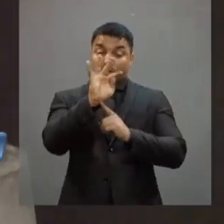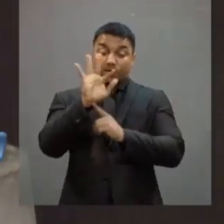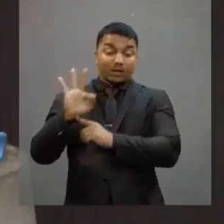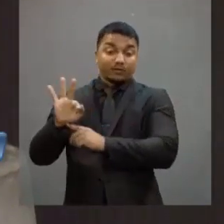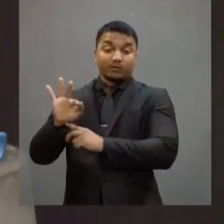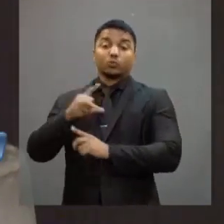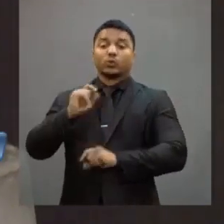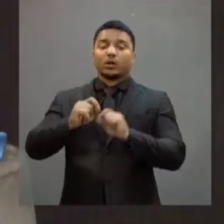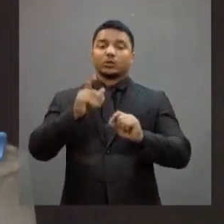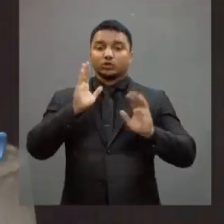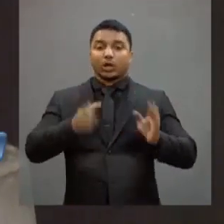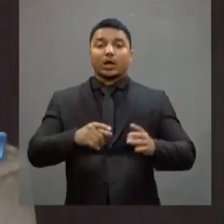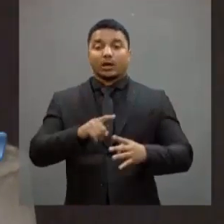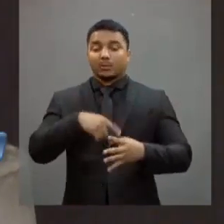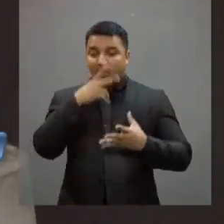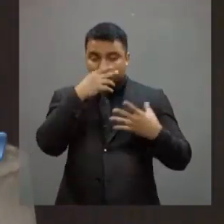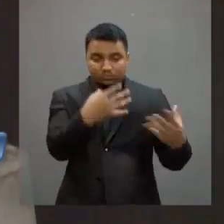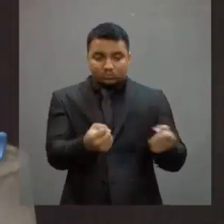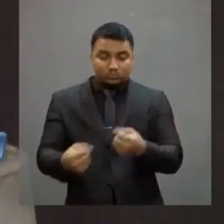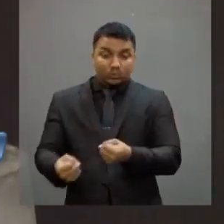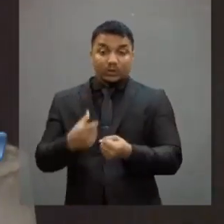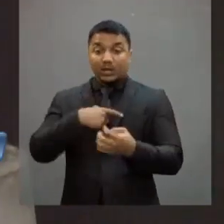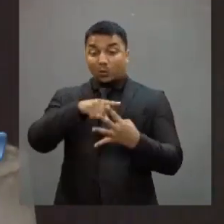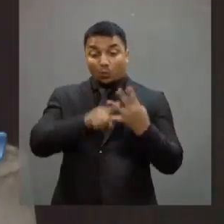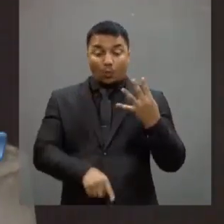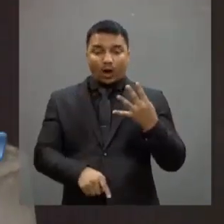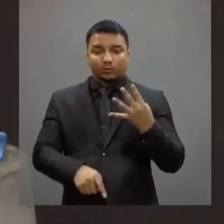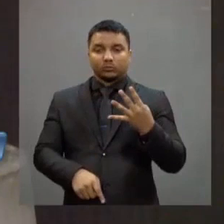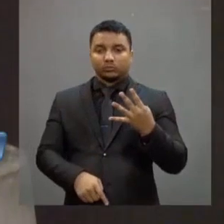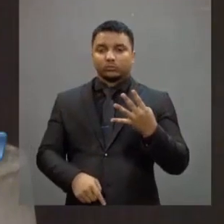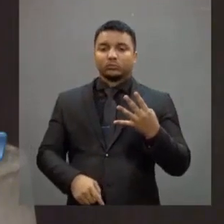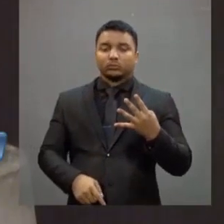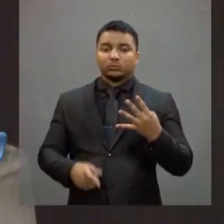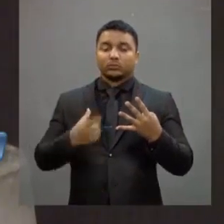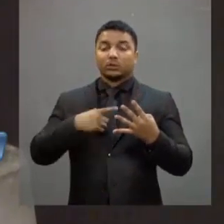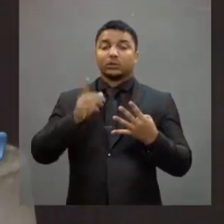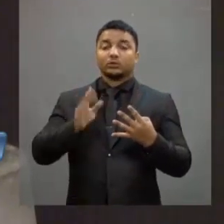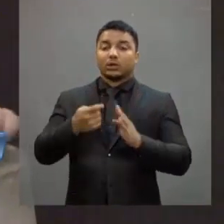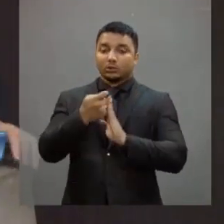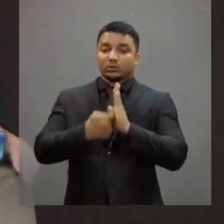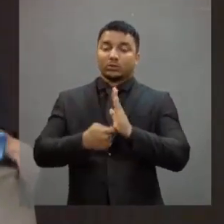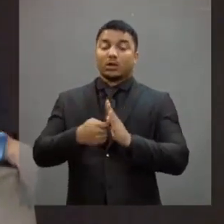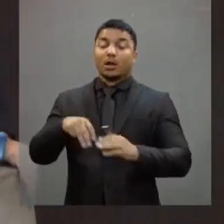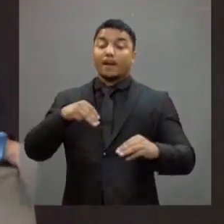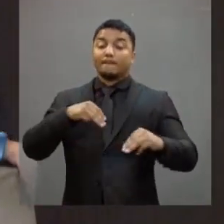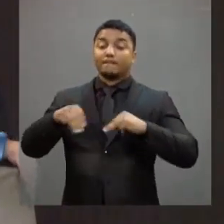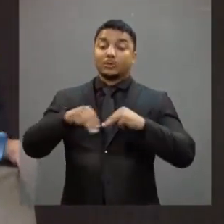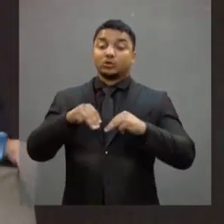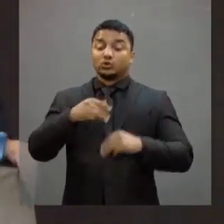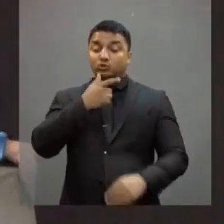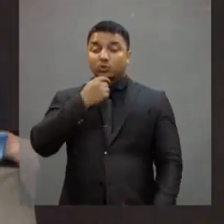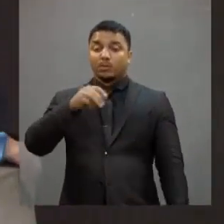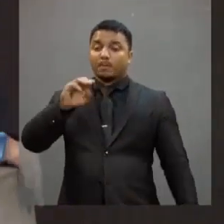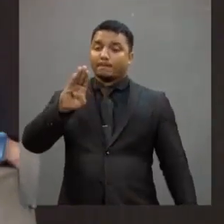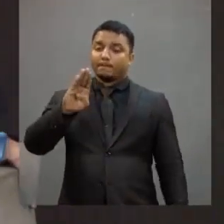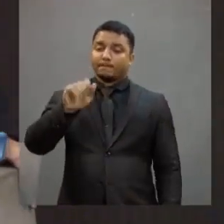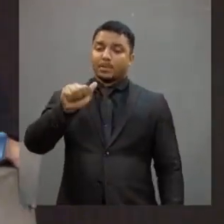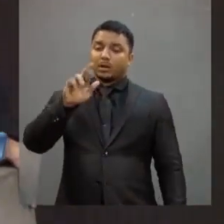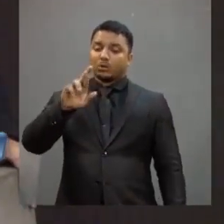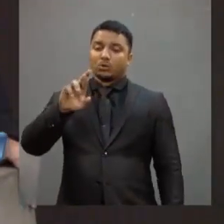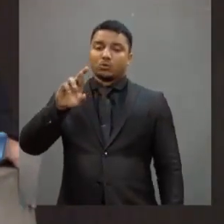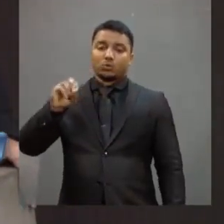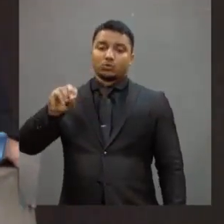reforma previdenciária. 4. Eles sabem disso. Estão sob a relatoria do ministro Barroso. Portanto, a própria reforma